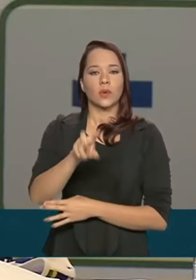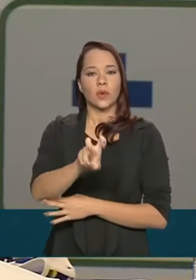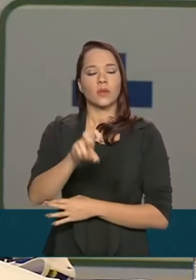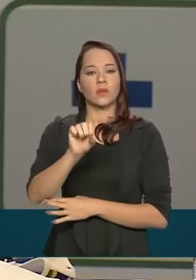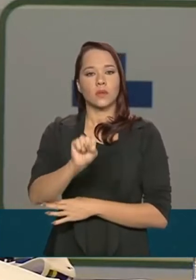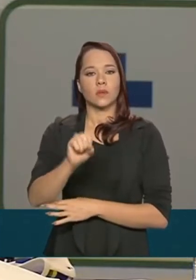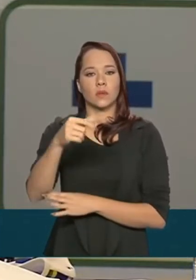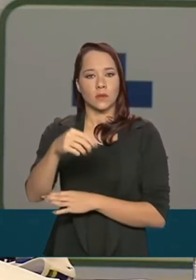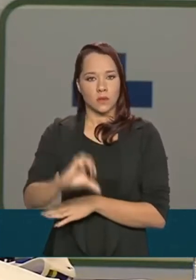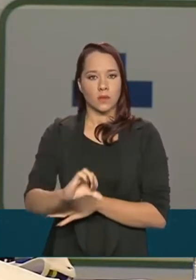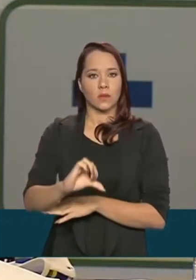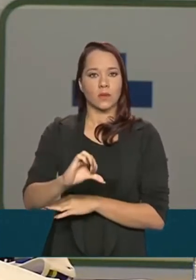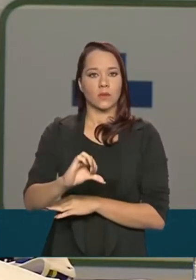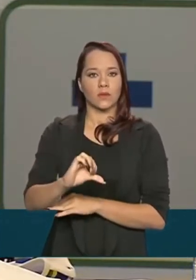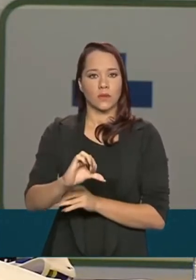1.668.589